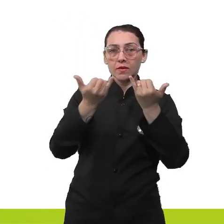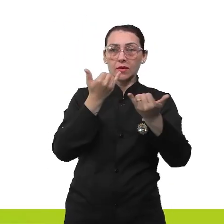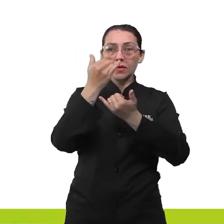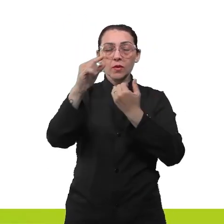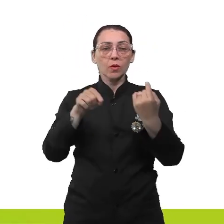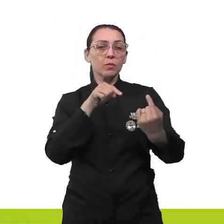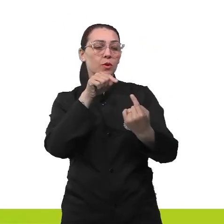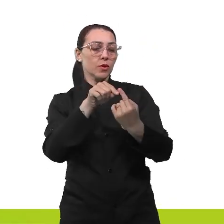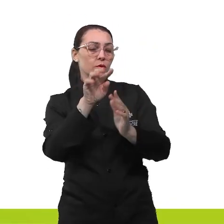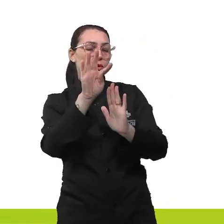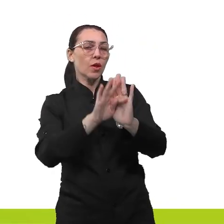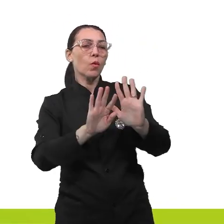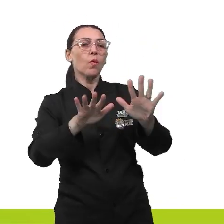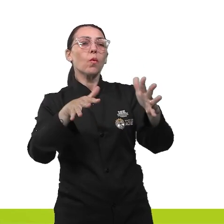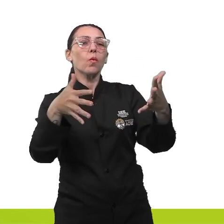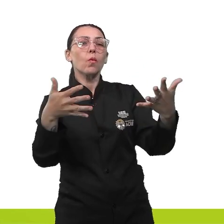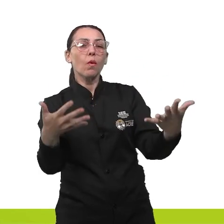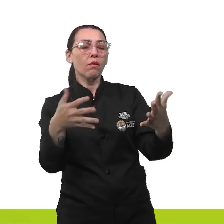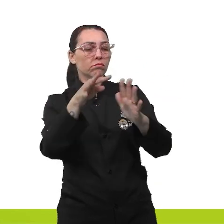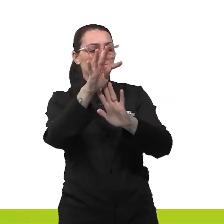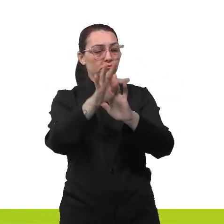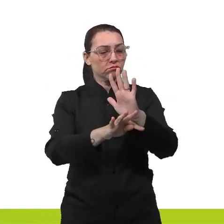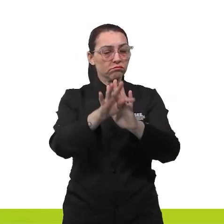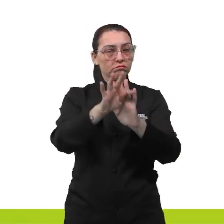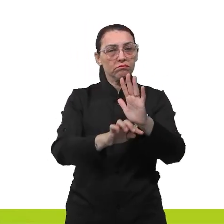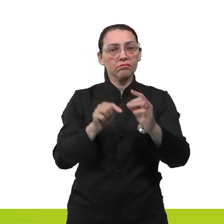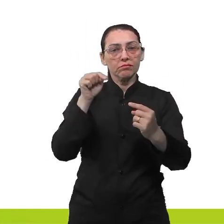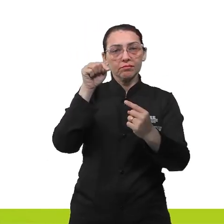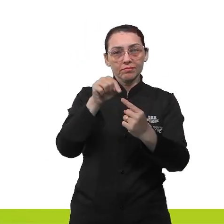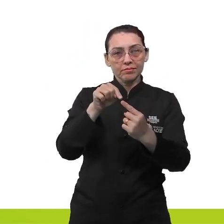função desse texto, qual é a função desse texto, galera?